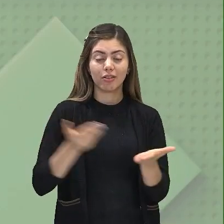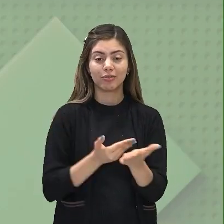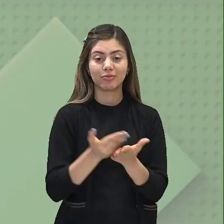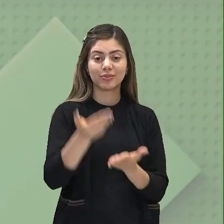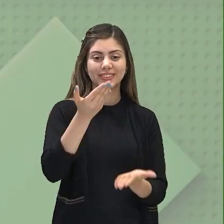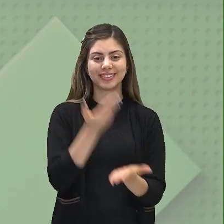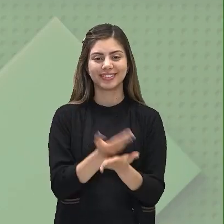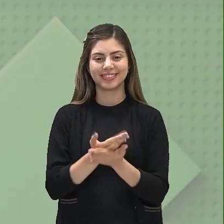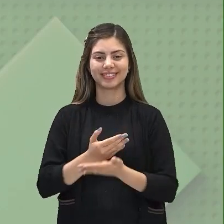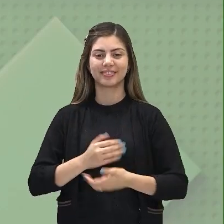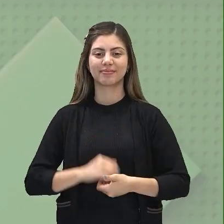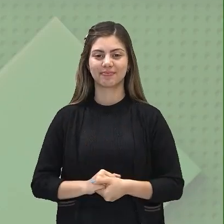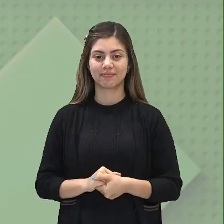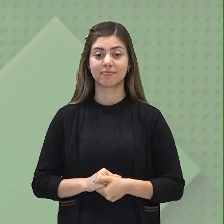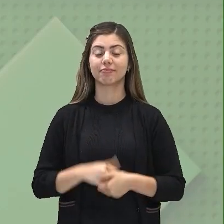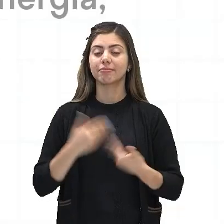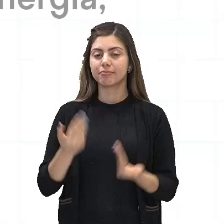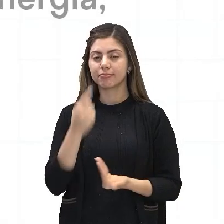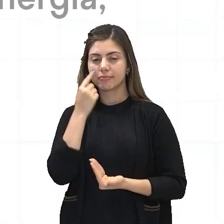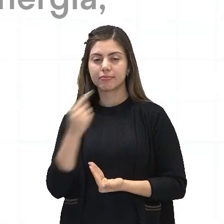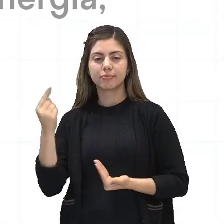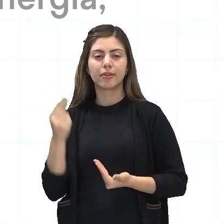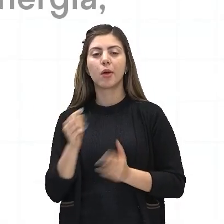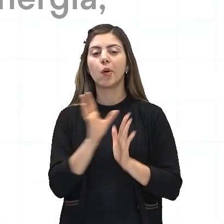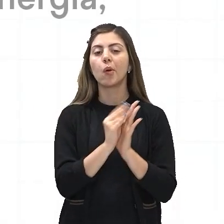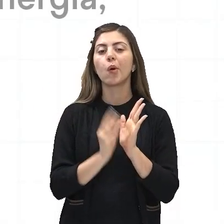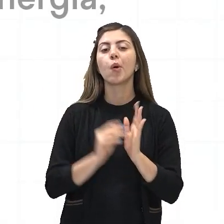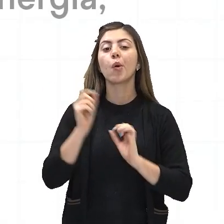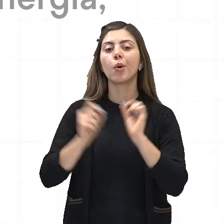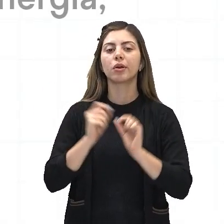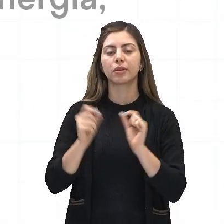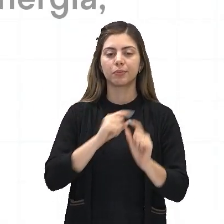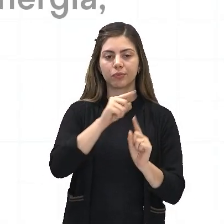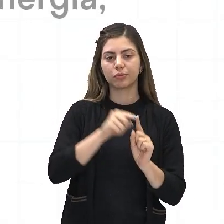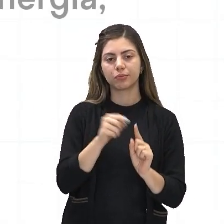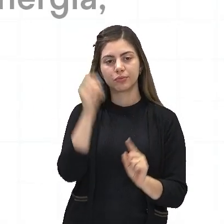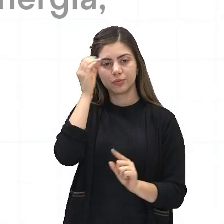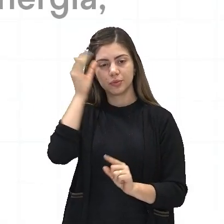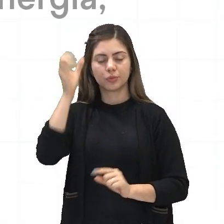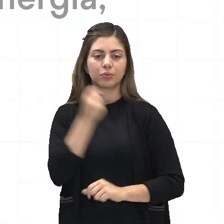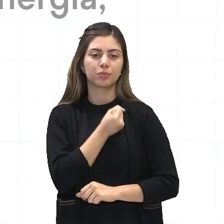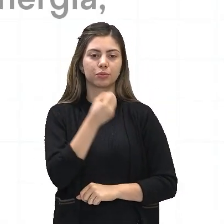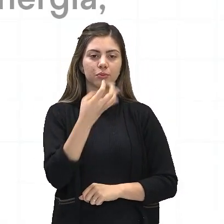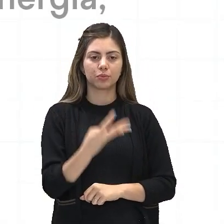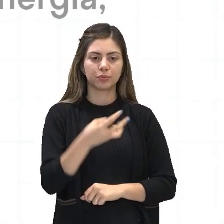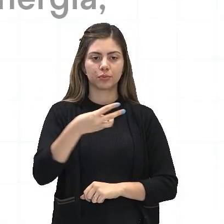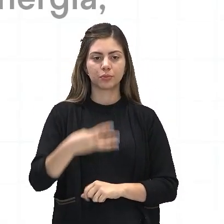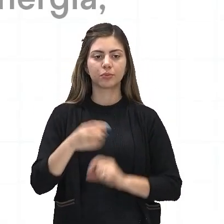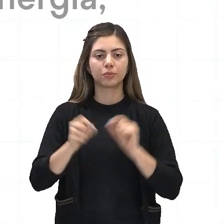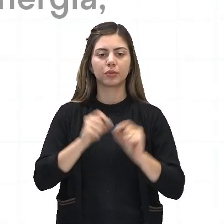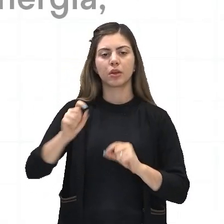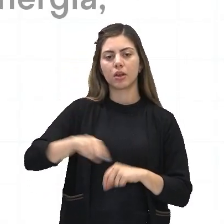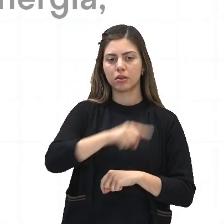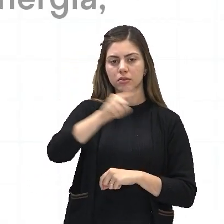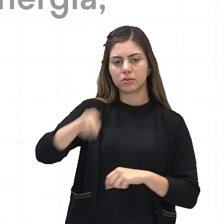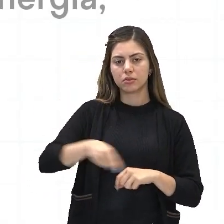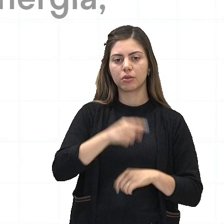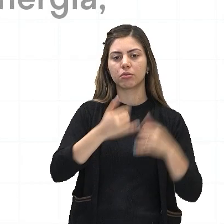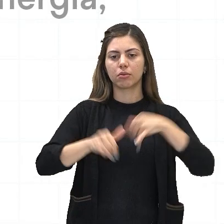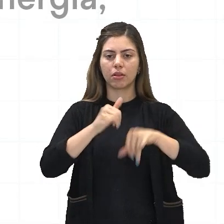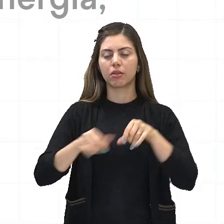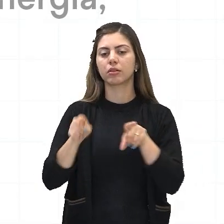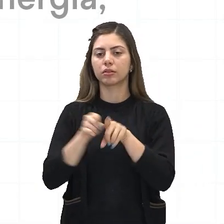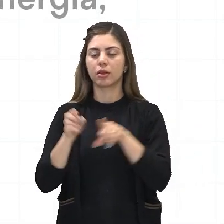comigo aí a nossa aula. Então vamos observar o conteúdo da nossa aula 43. Traz aí como objeto de conhecimento